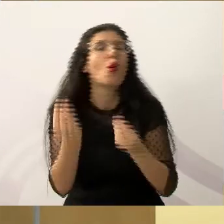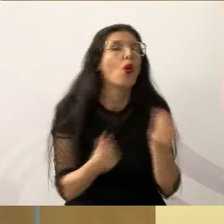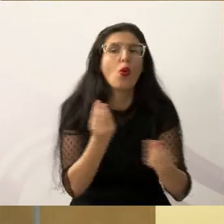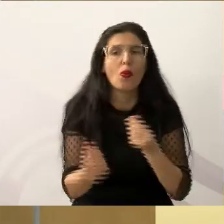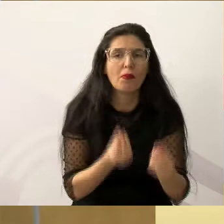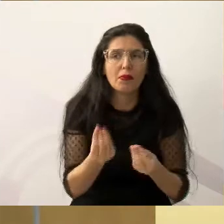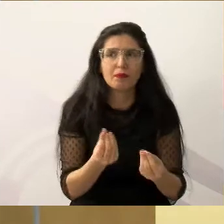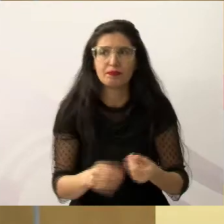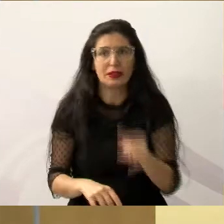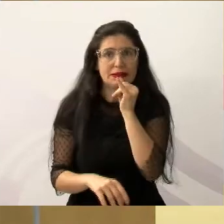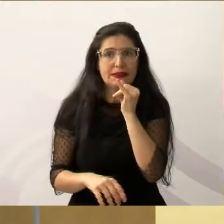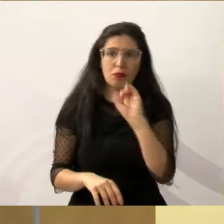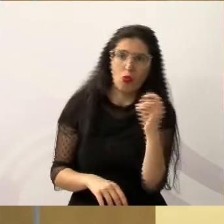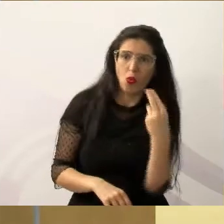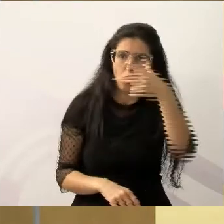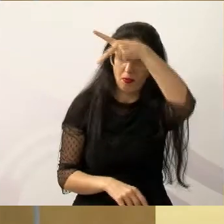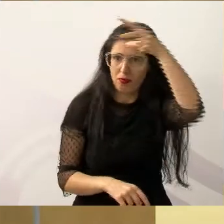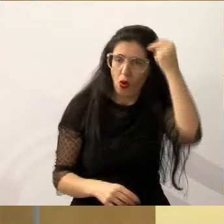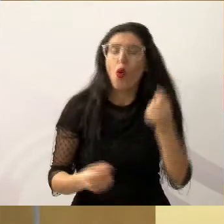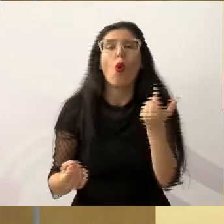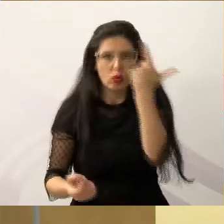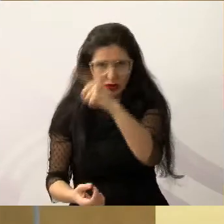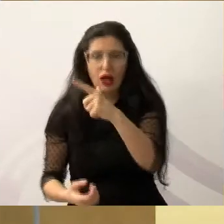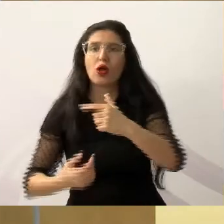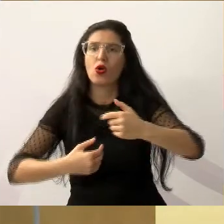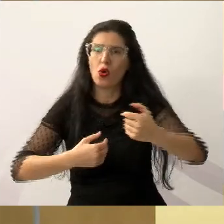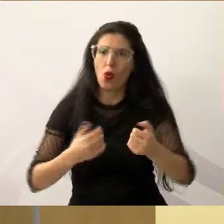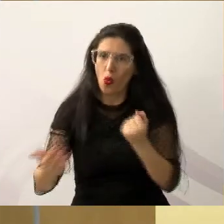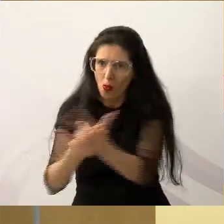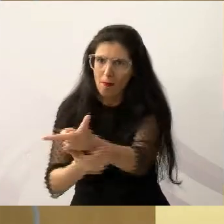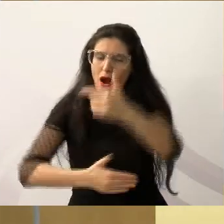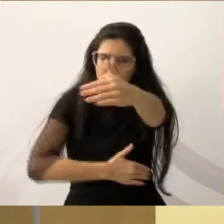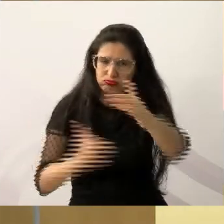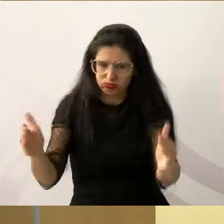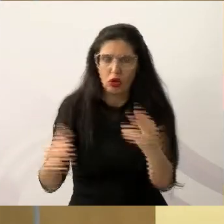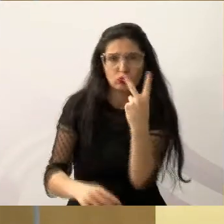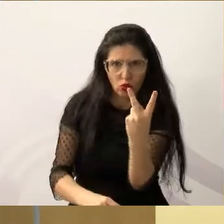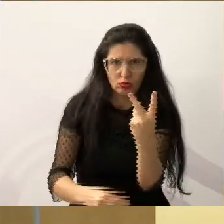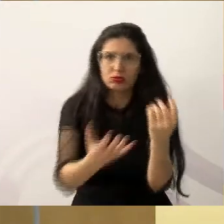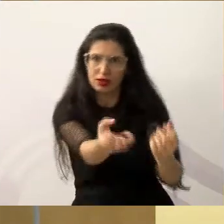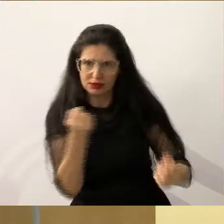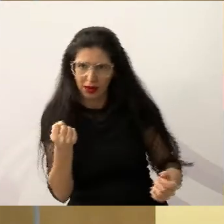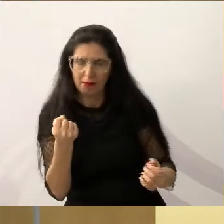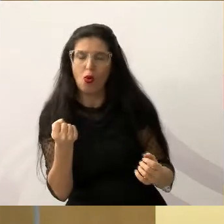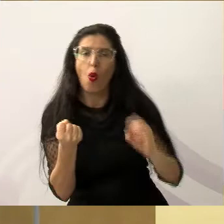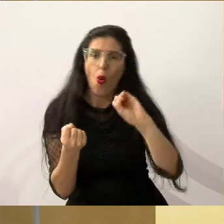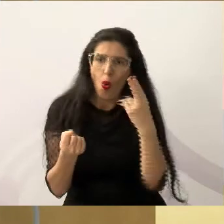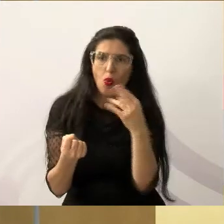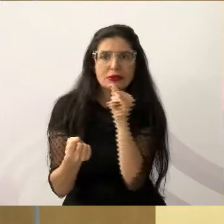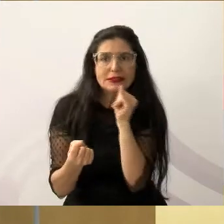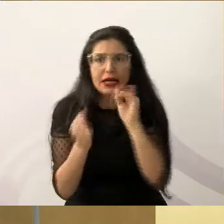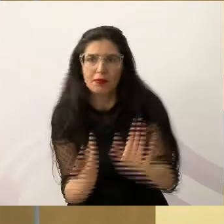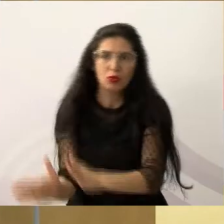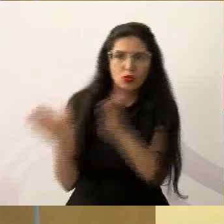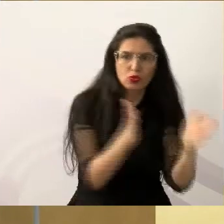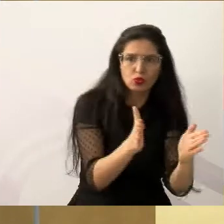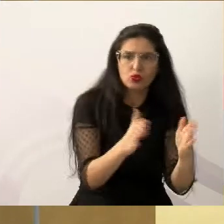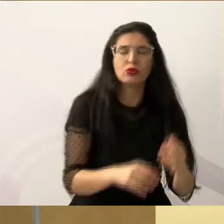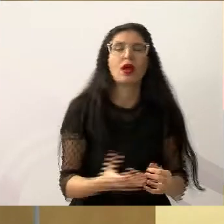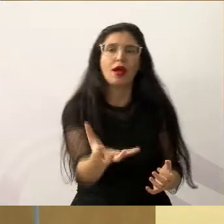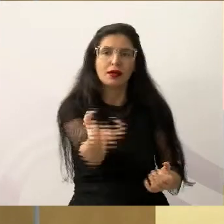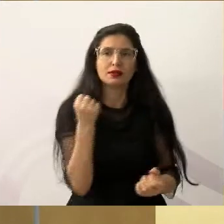a Prefeitura conseguir comprar a cesta básica, receberão 2 cestas básicas. Se não, receberão em 2 parcelas